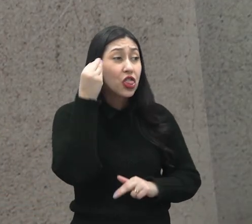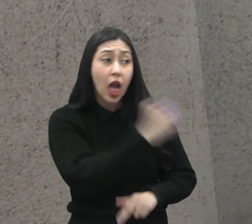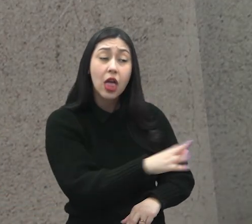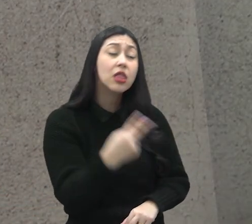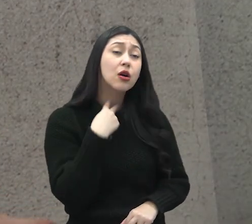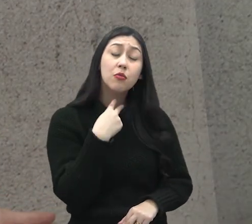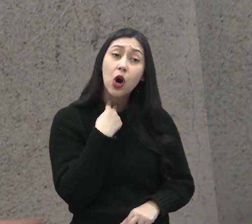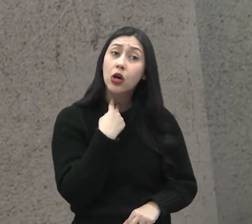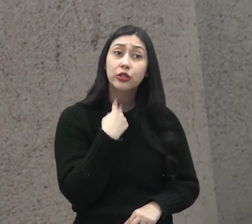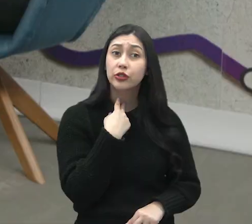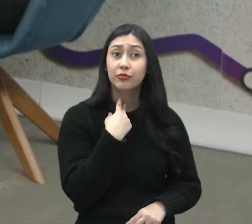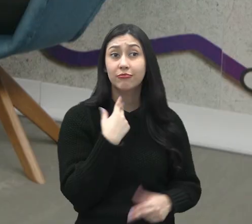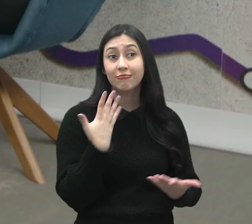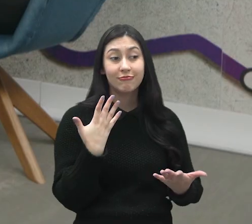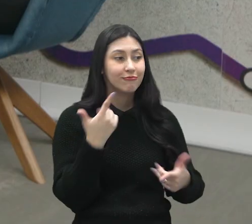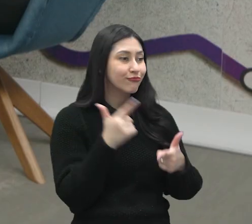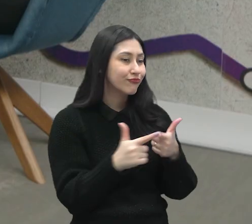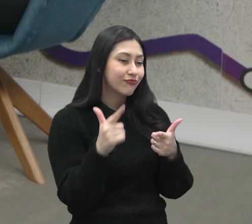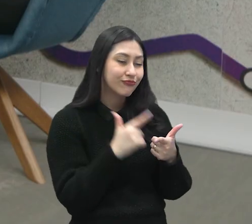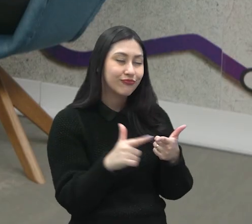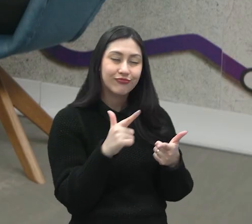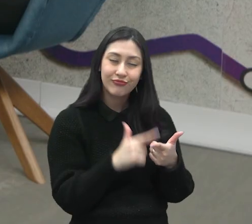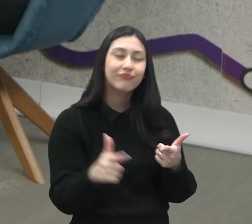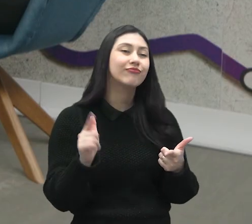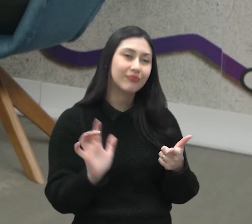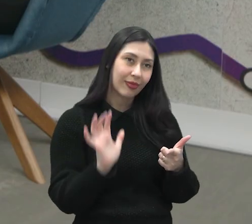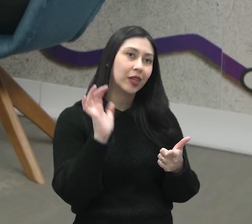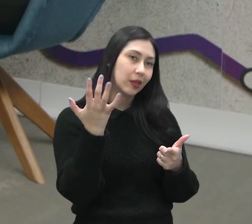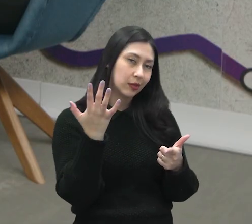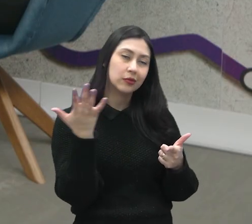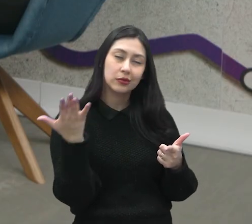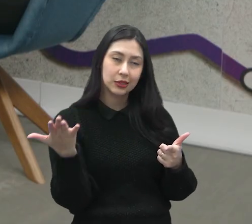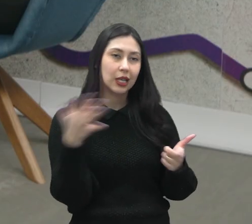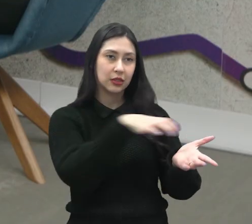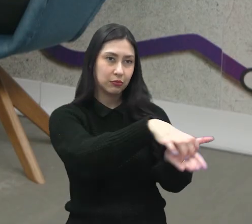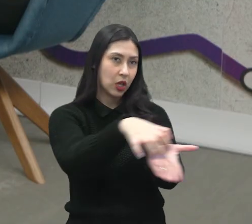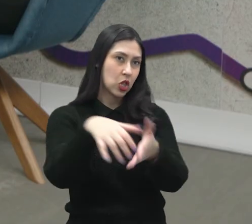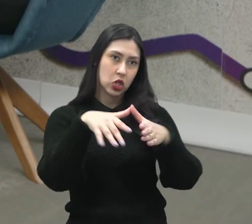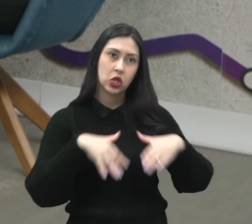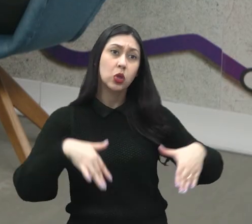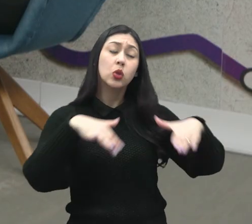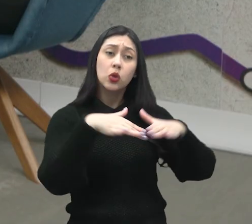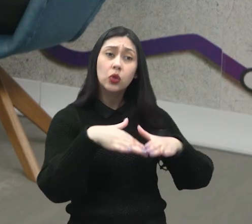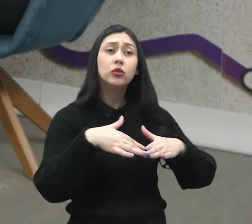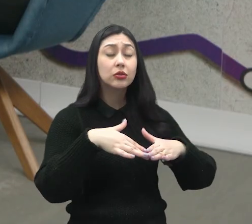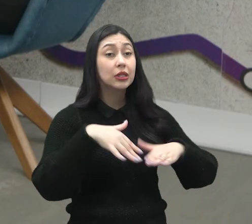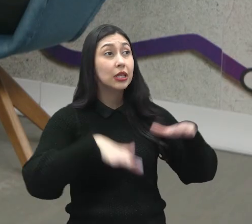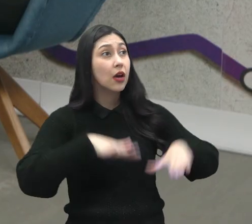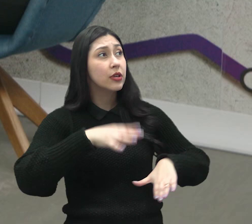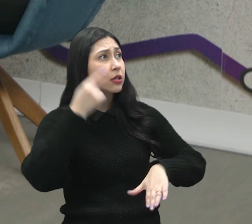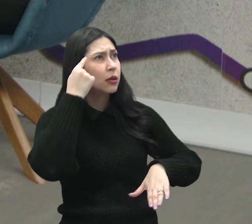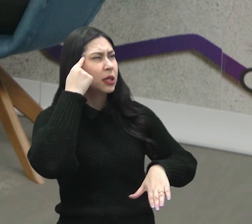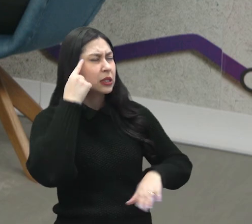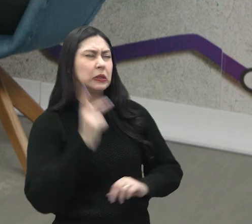em qualquer momento, em qualquer profissão, vão haver problemas, né? Vão ter situações que você pode até pensar, poxa,